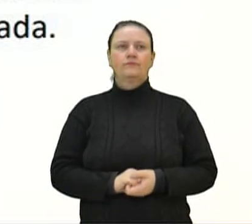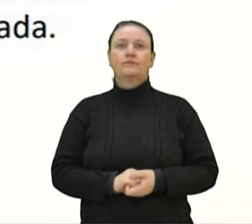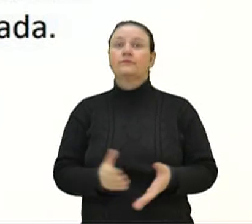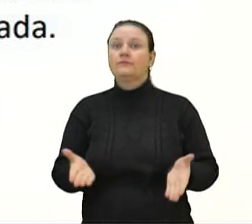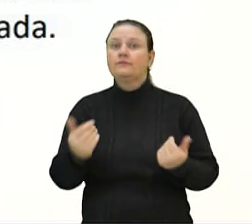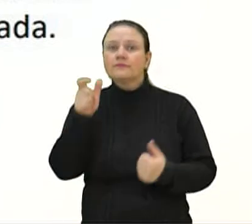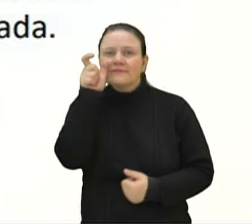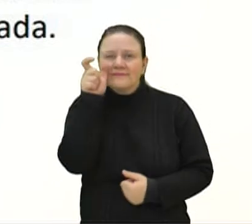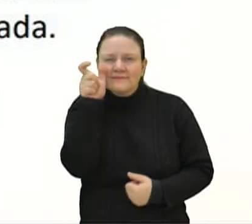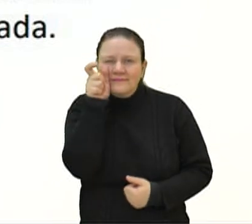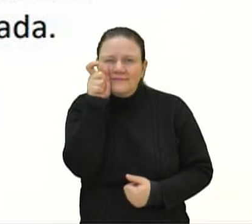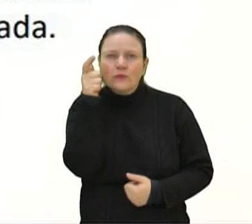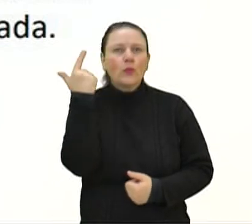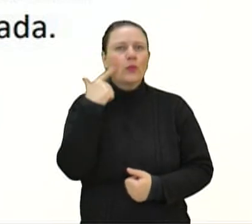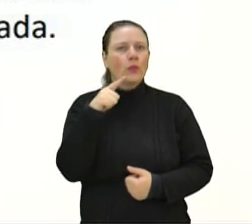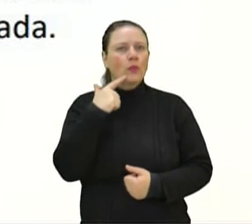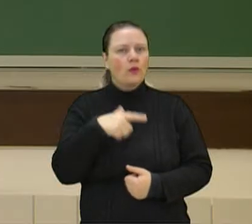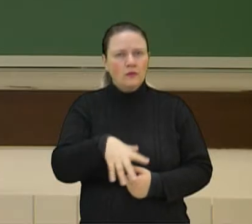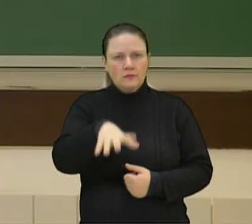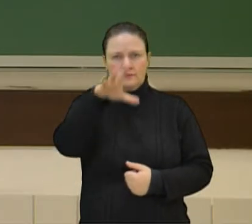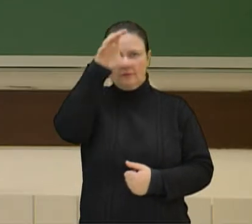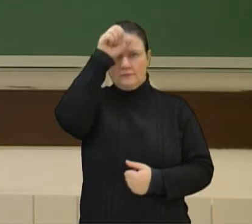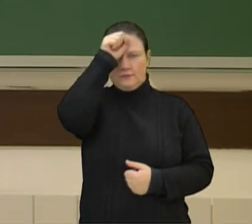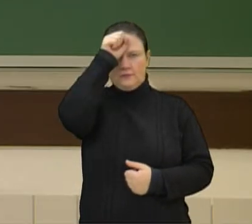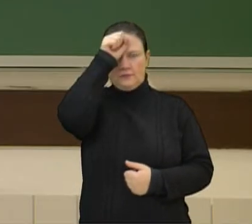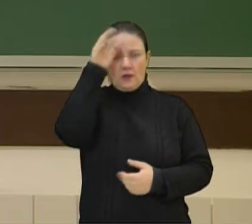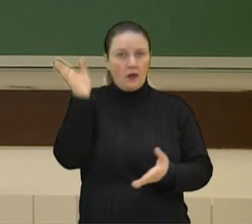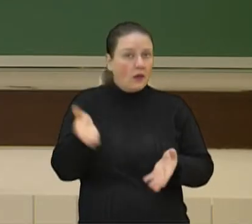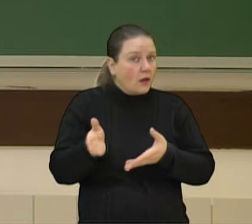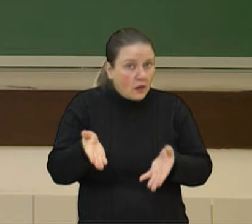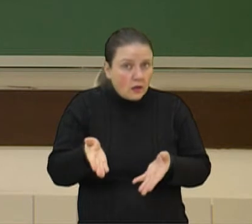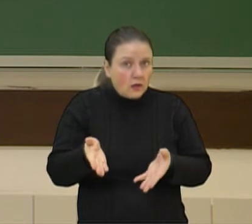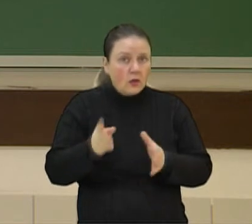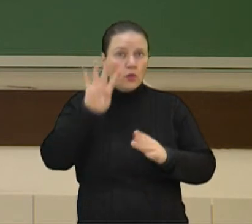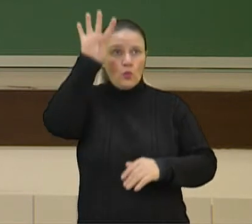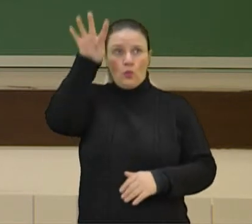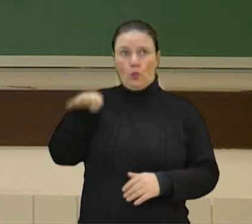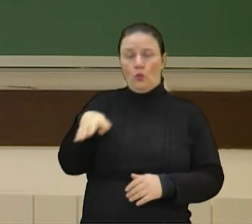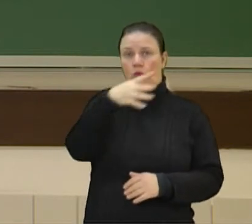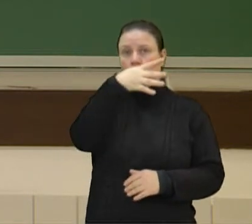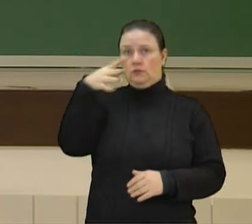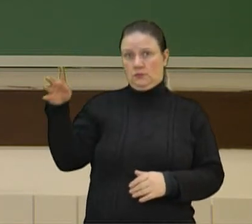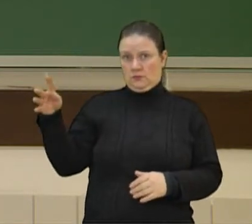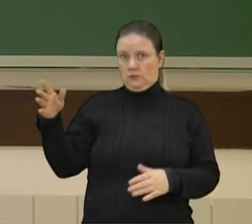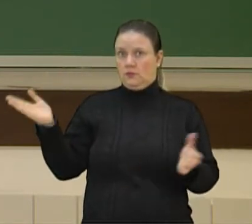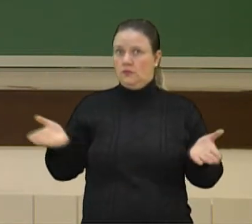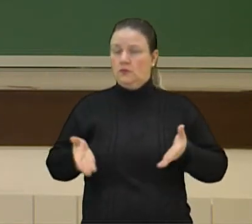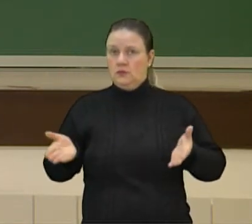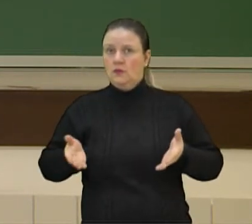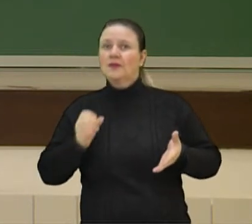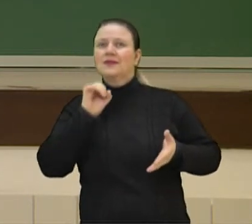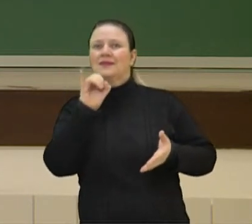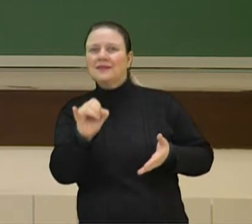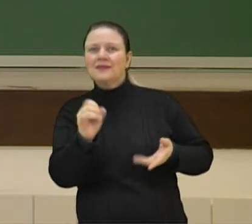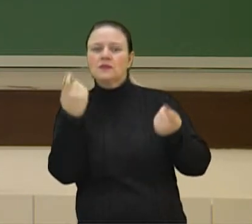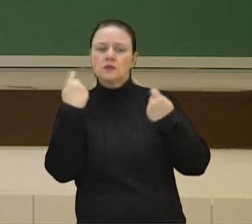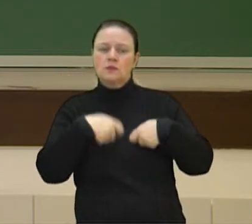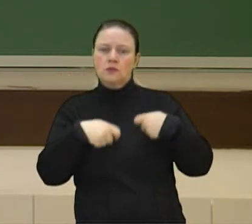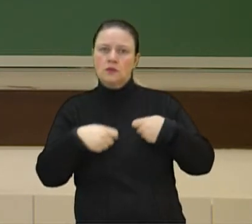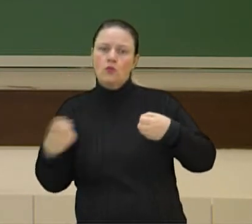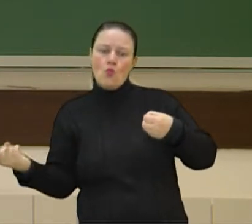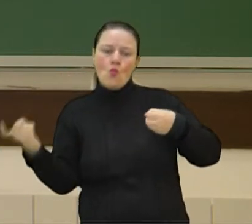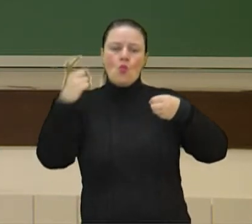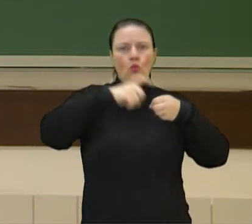Vamos ver se vocês conseguiram compreender essa tabelinha, tá? Se vocês não conseguiram muito bem, é só vocês voltarem lá na aula 21 do